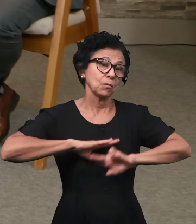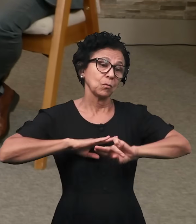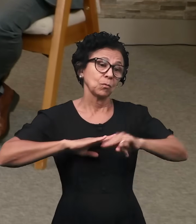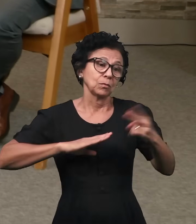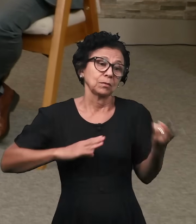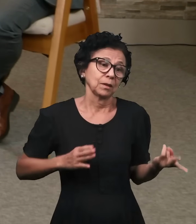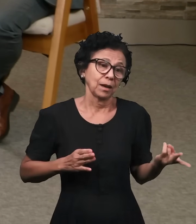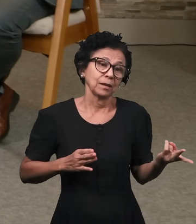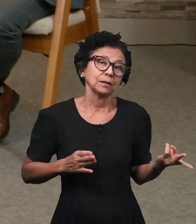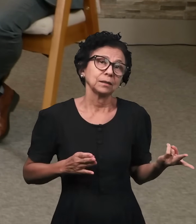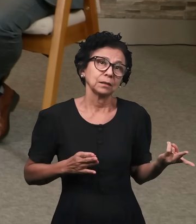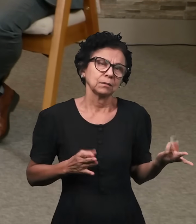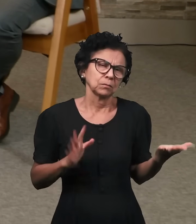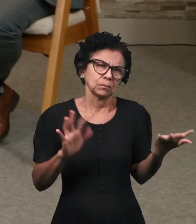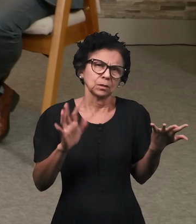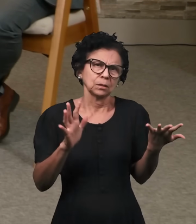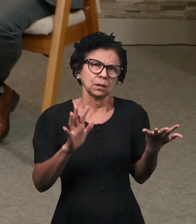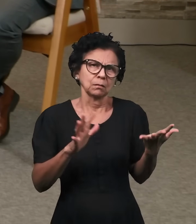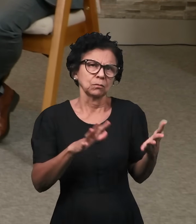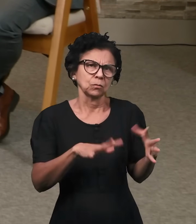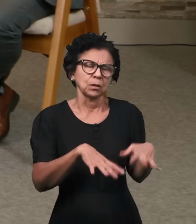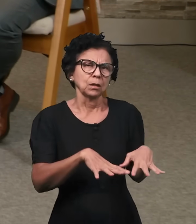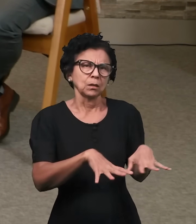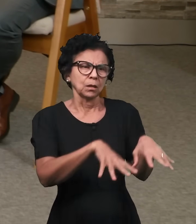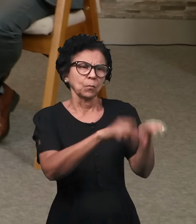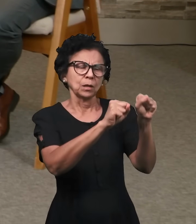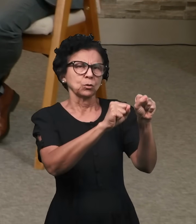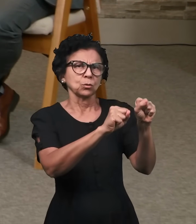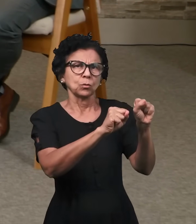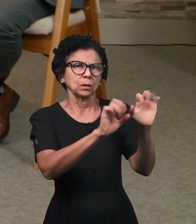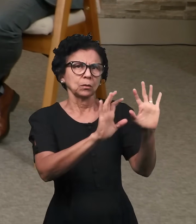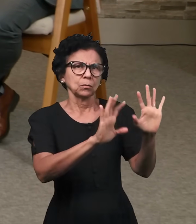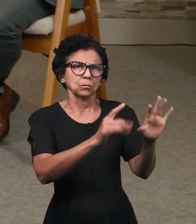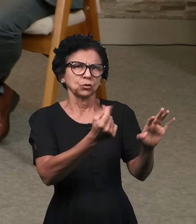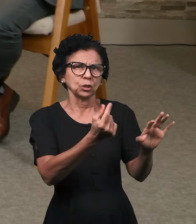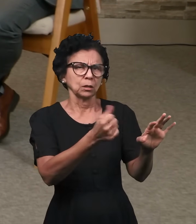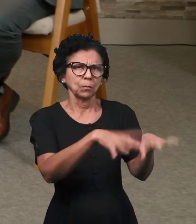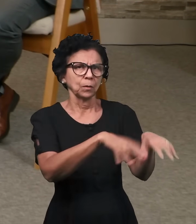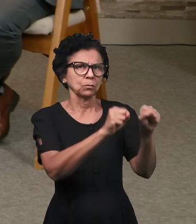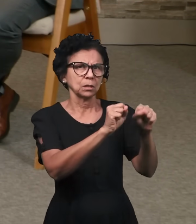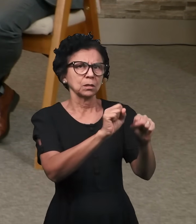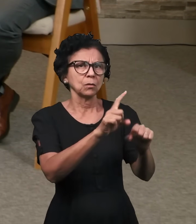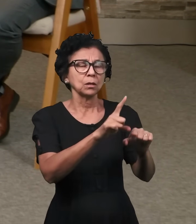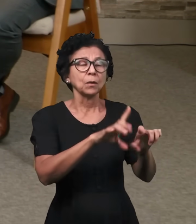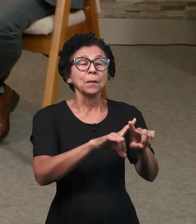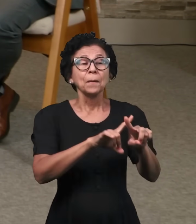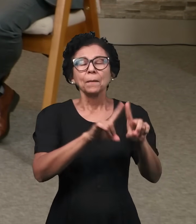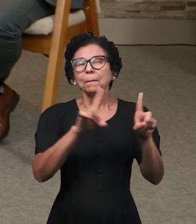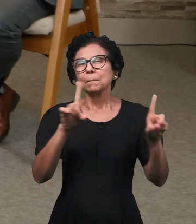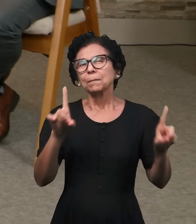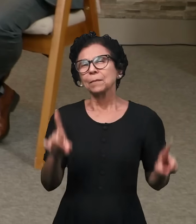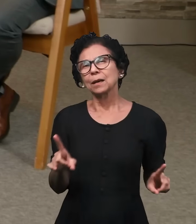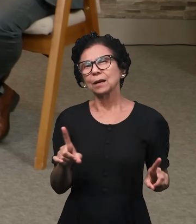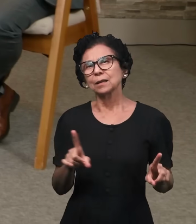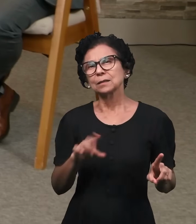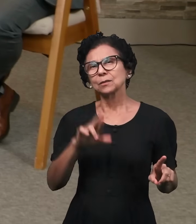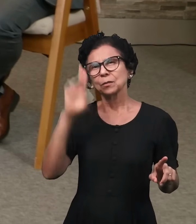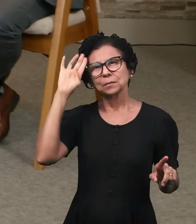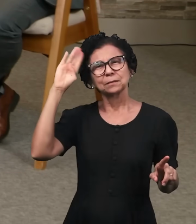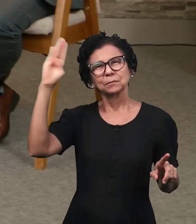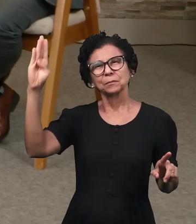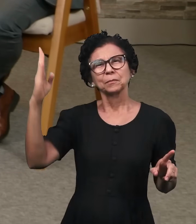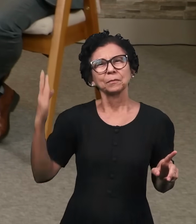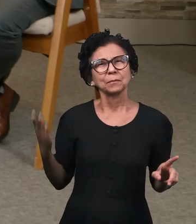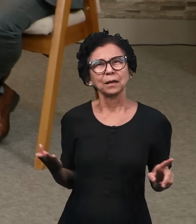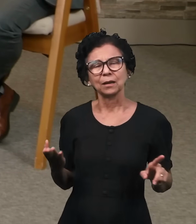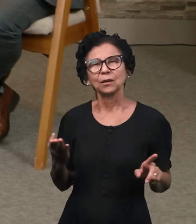que nós abominemos o dinheiro, não se trata disso. Mas é ver que isso é uma forma muito apequenada. Até porque quando